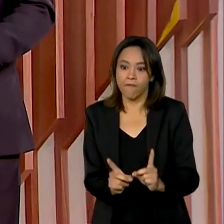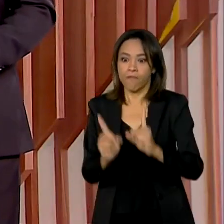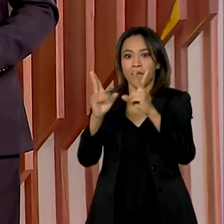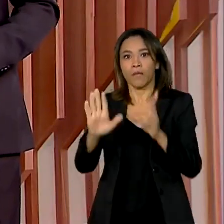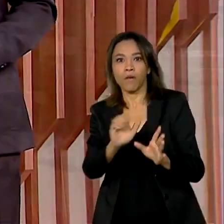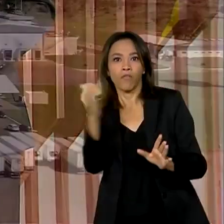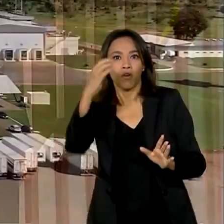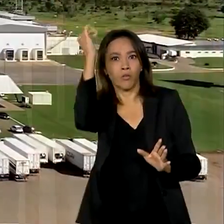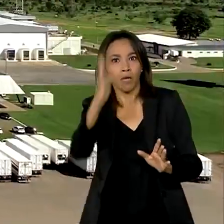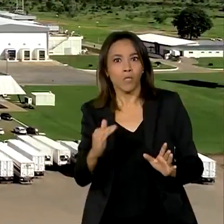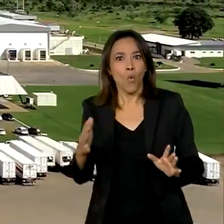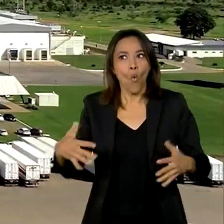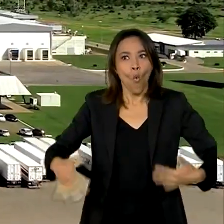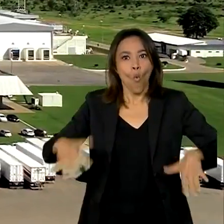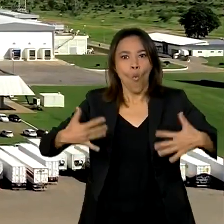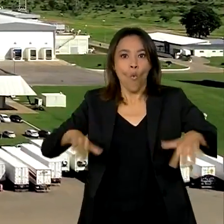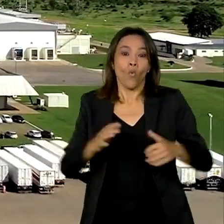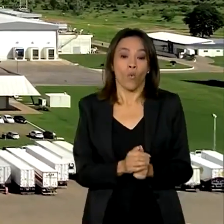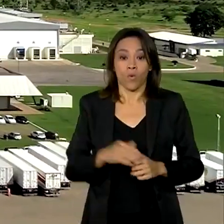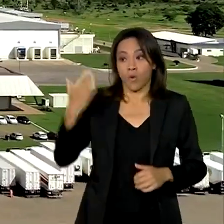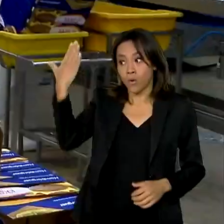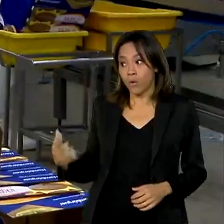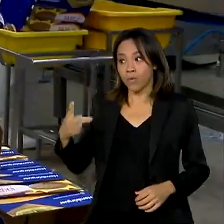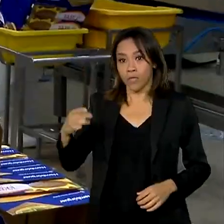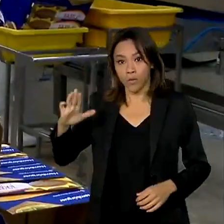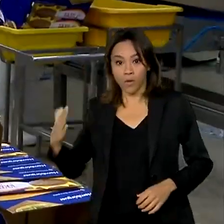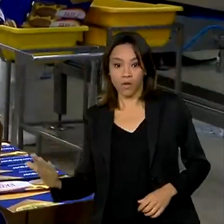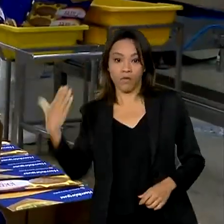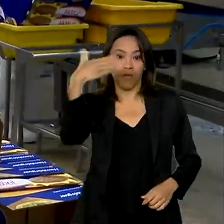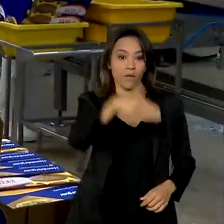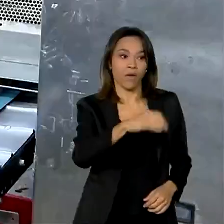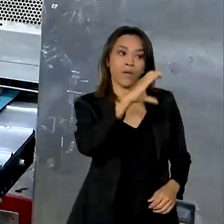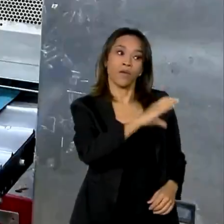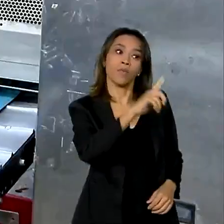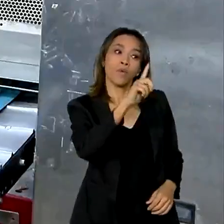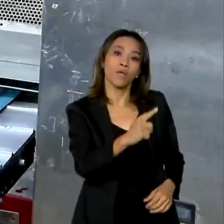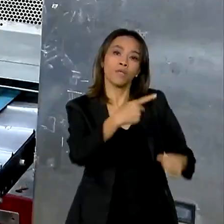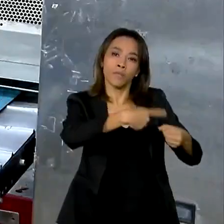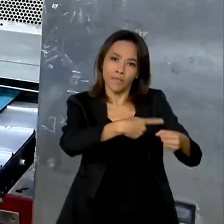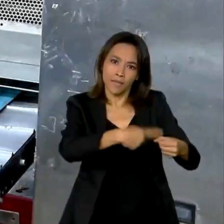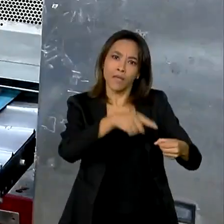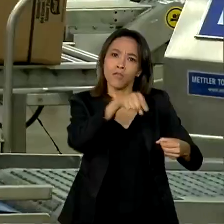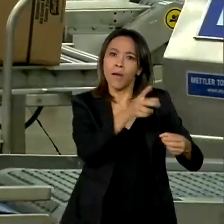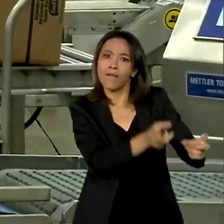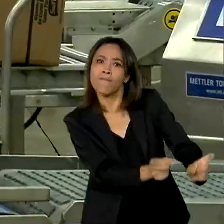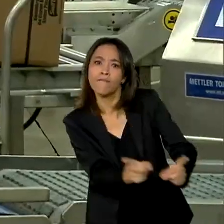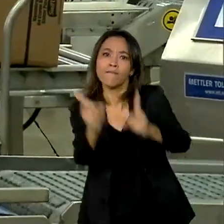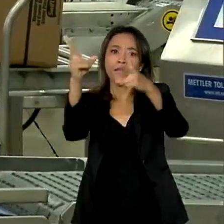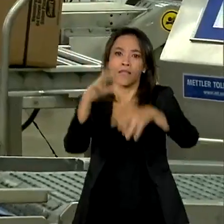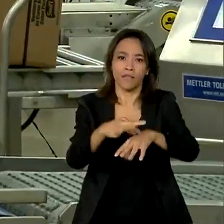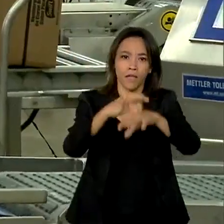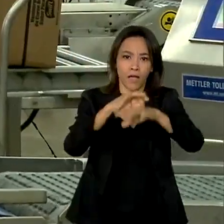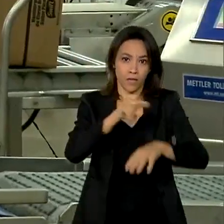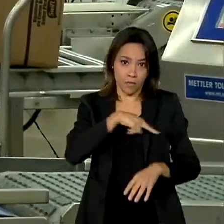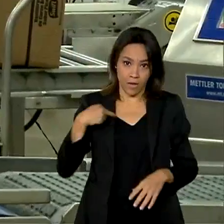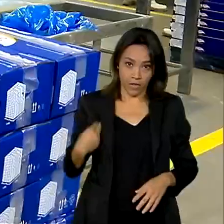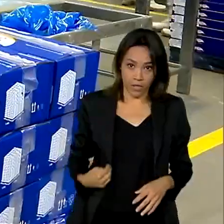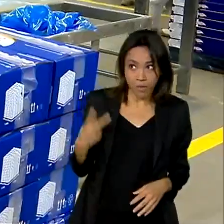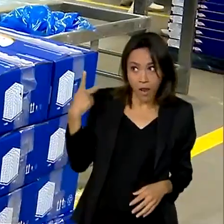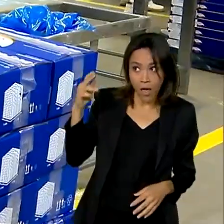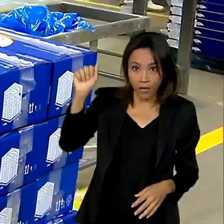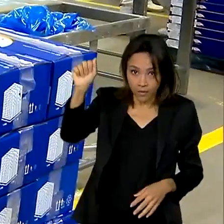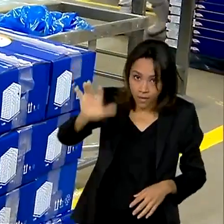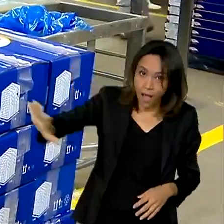Exportações em alta. Presidente Lula vai a Campo Grande hoje acompanhar envio de carregamento de carne para a China. O país asiático